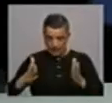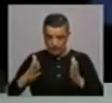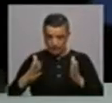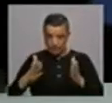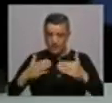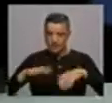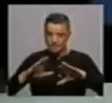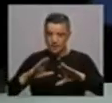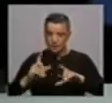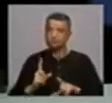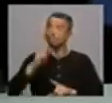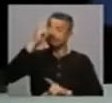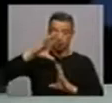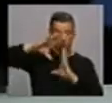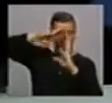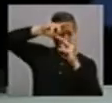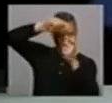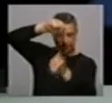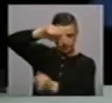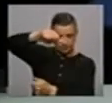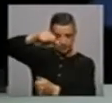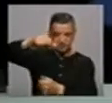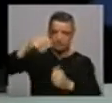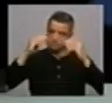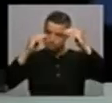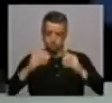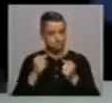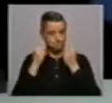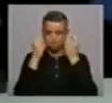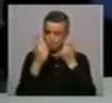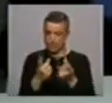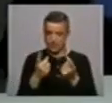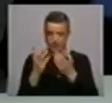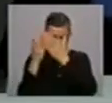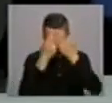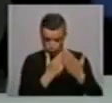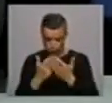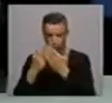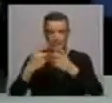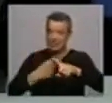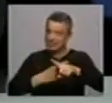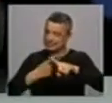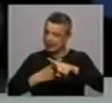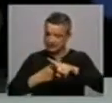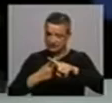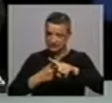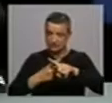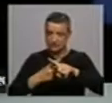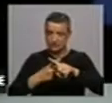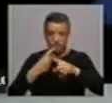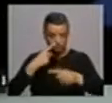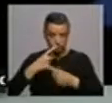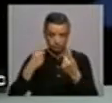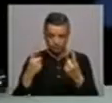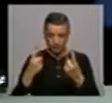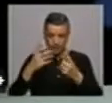contexto espacial, no contexto cósmico, é se calhar muito pequenininho. De qualquer forma, este estudo é particularmente interessante porque mostra-nos como é que crescem as galáxias e não